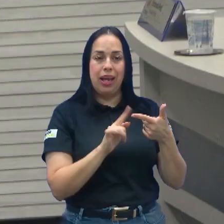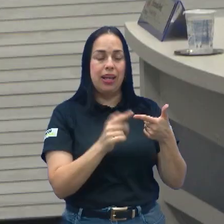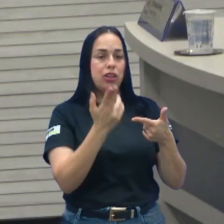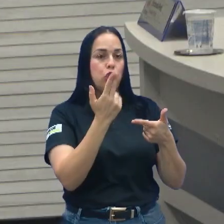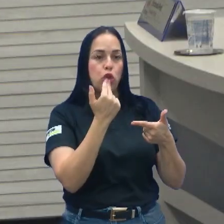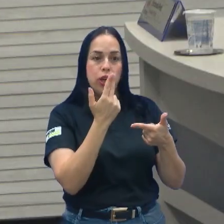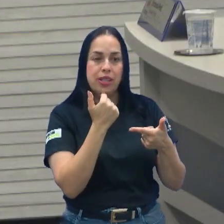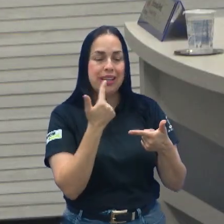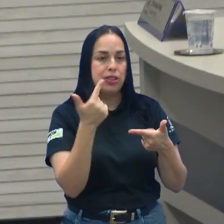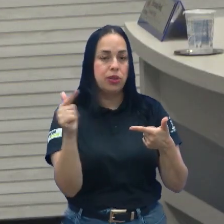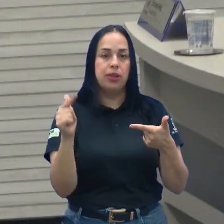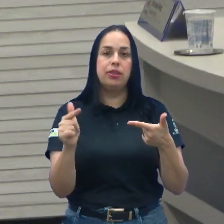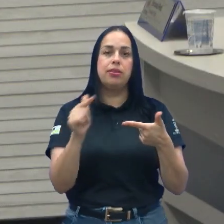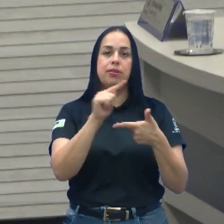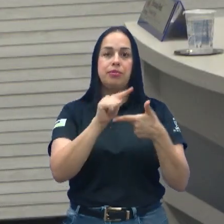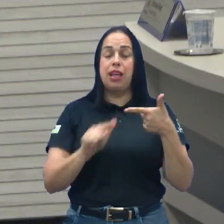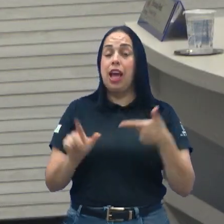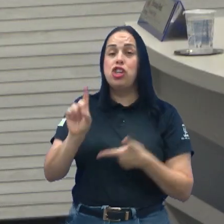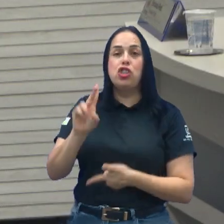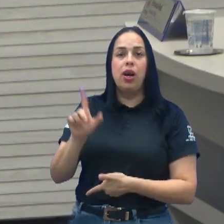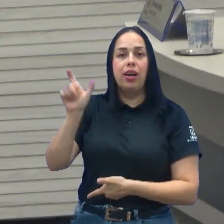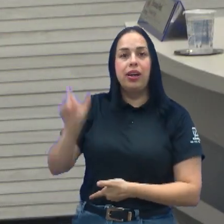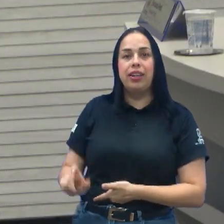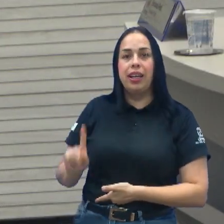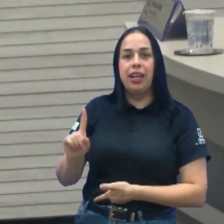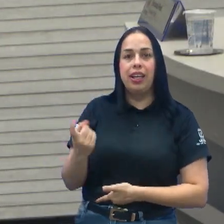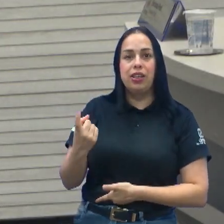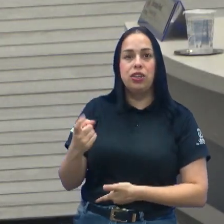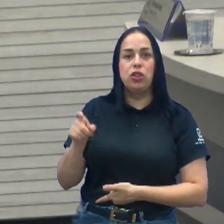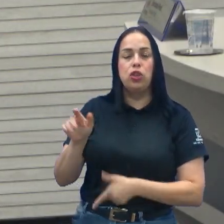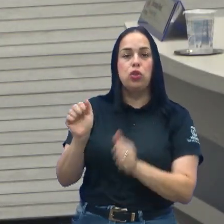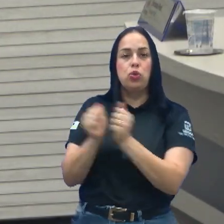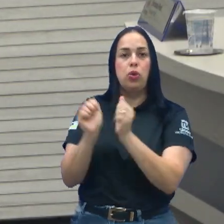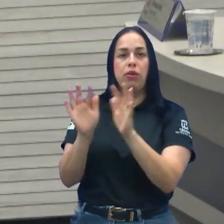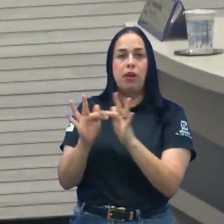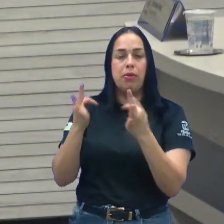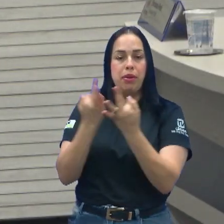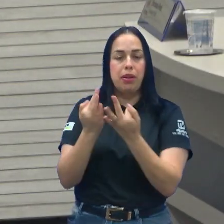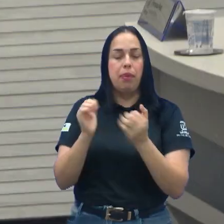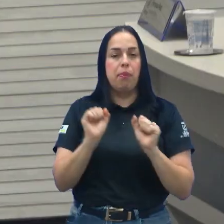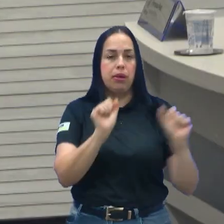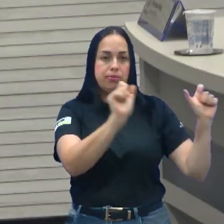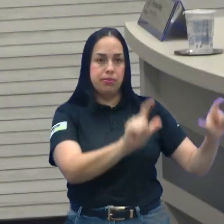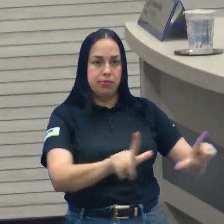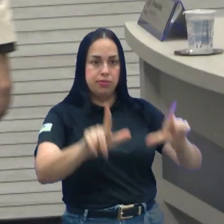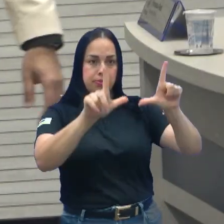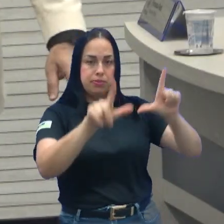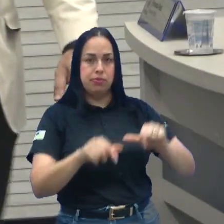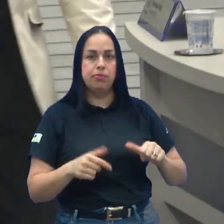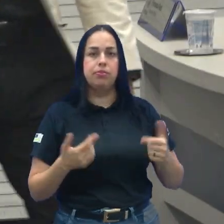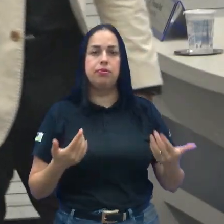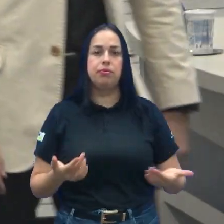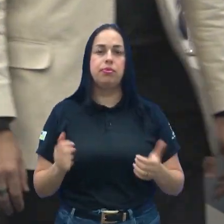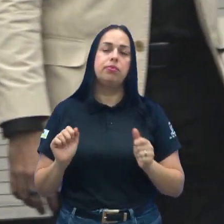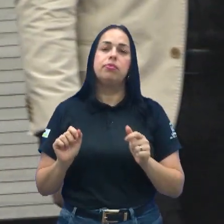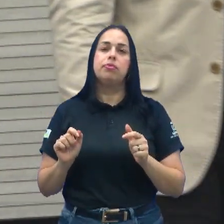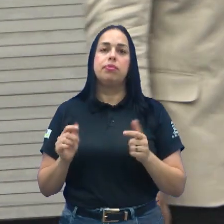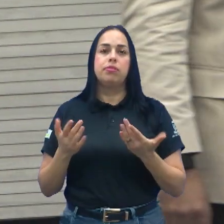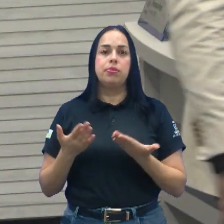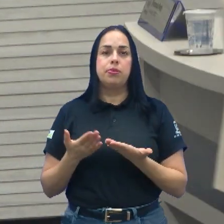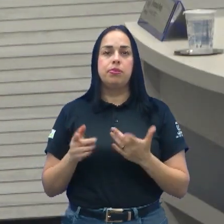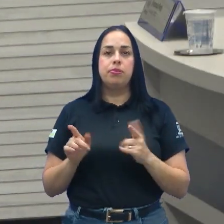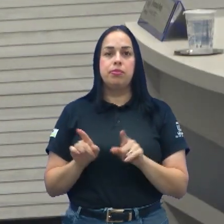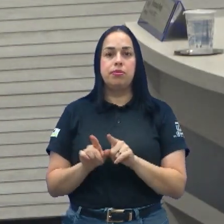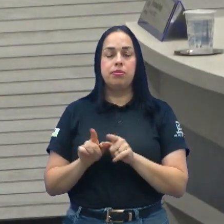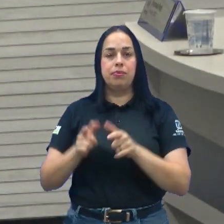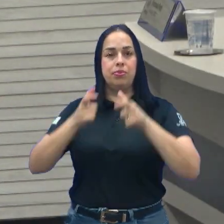ele e a família, presidente. Próxima tela, por favor. Esteve com a gente aqui, está lá no peito,